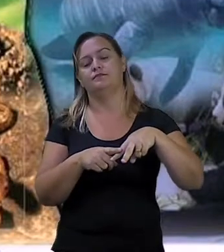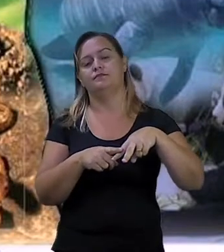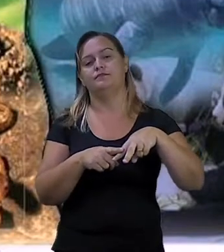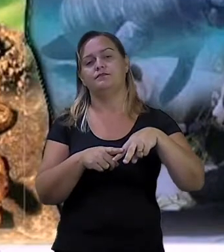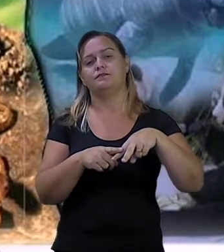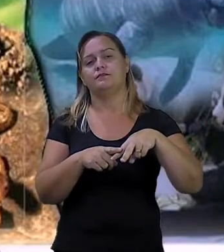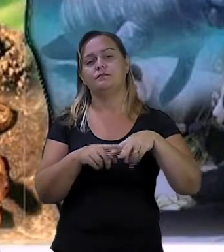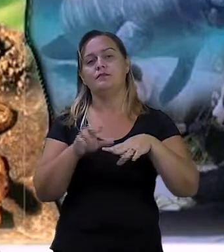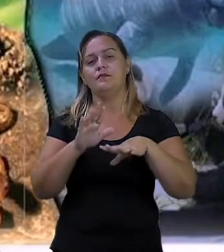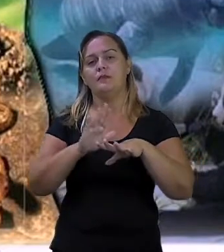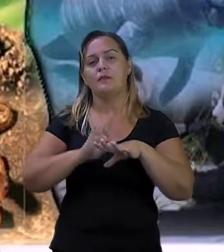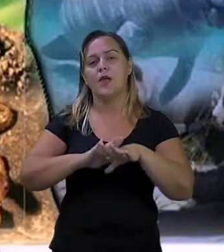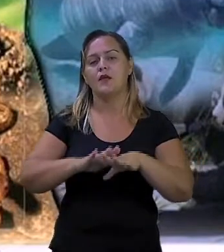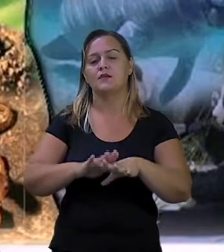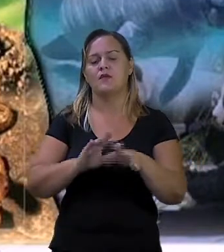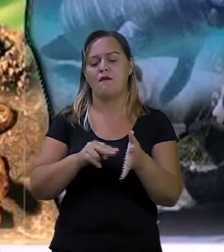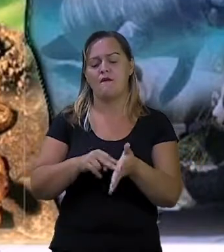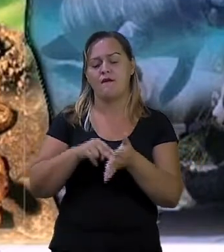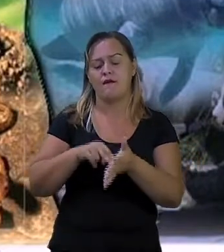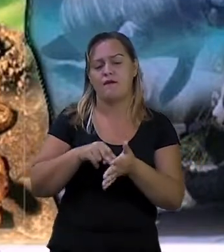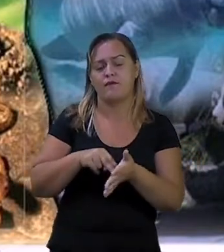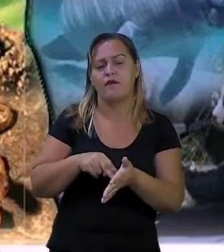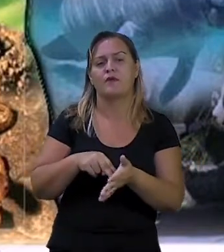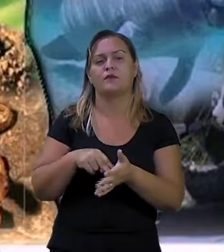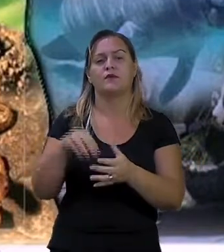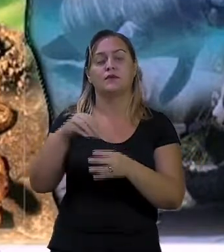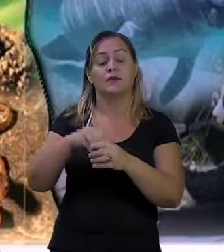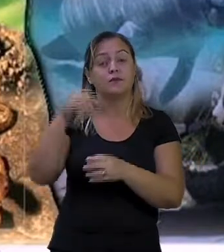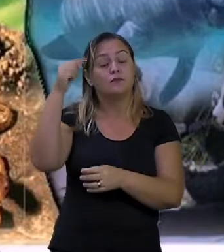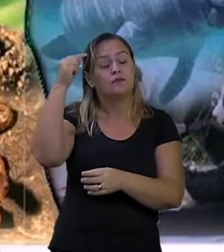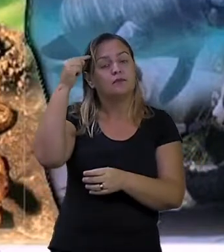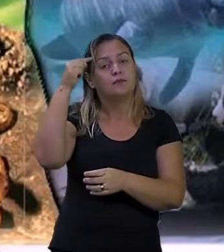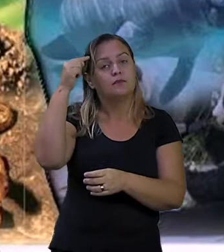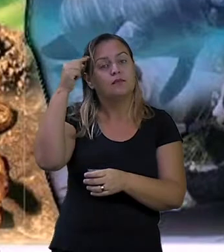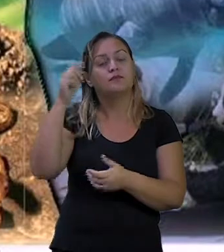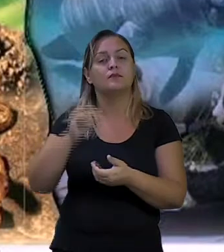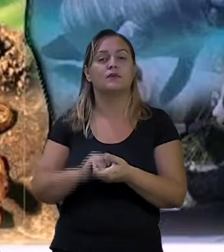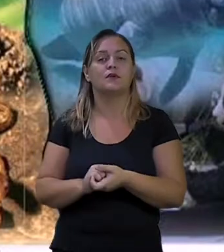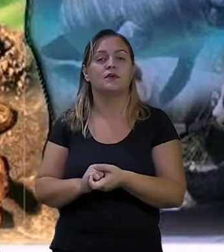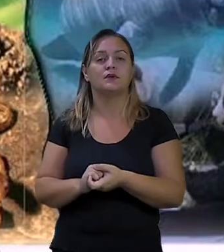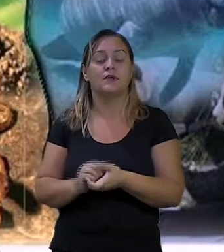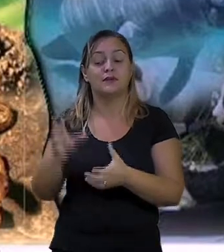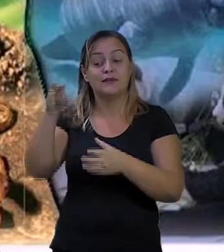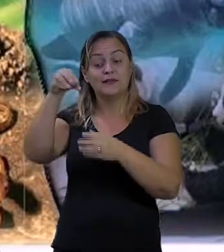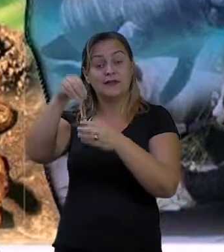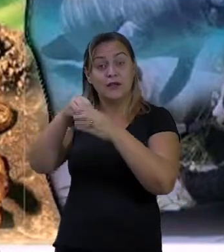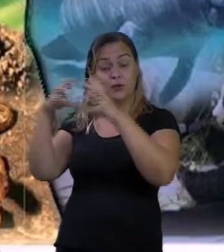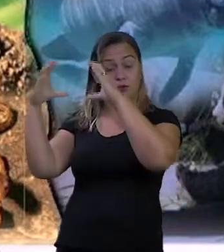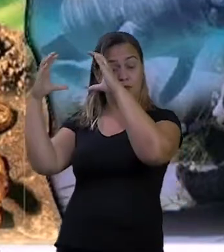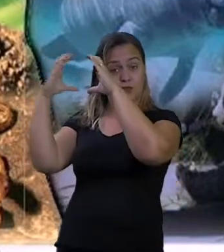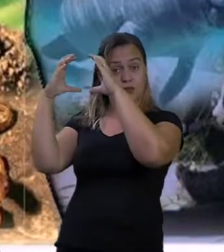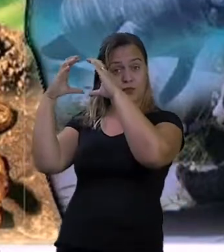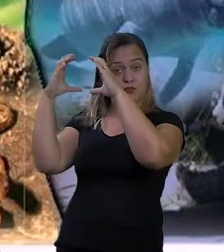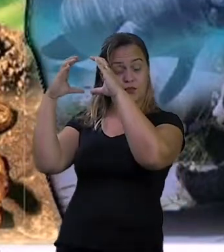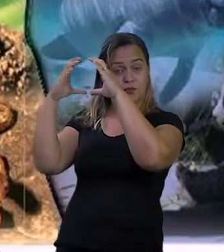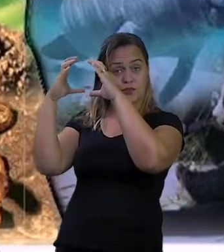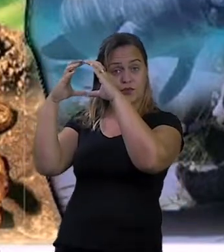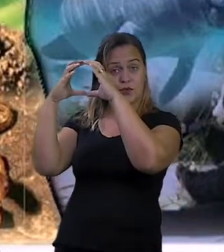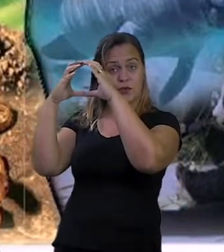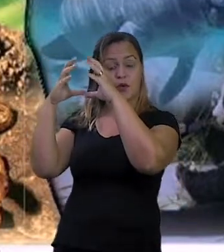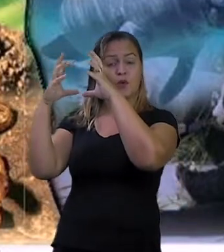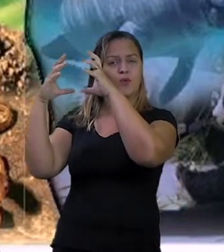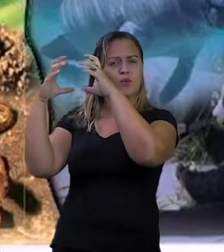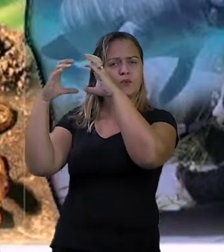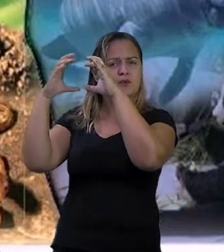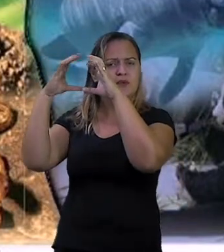de espaçamento aonde o cérebro consegue ter uma proteção e, se